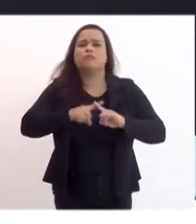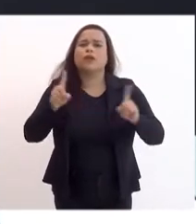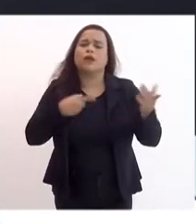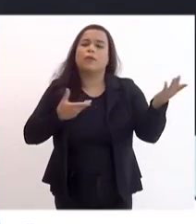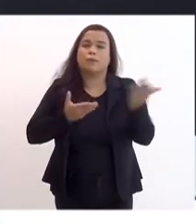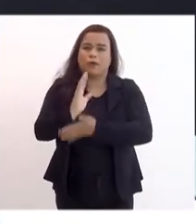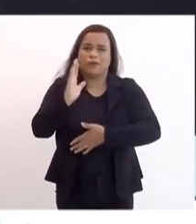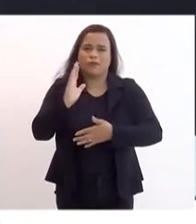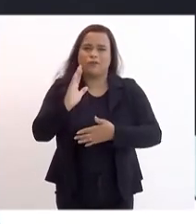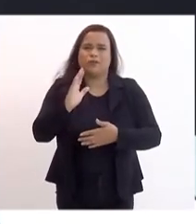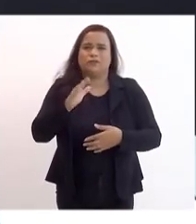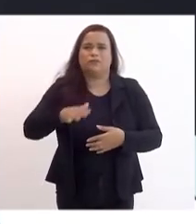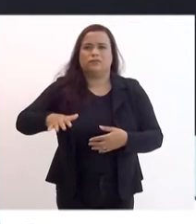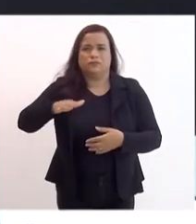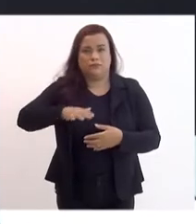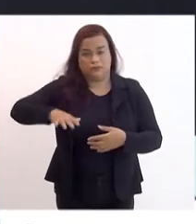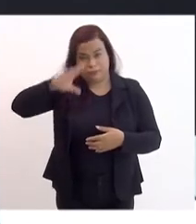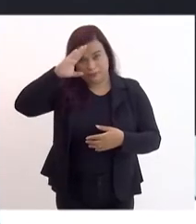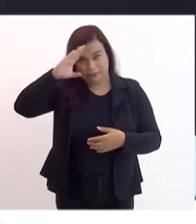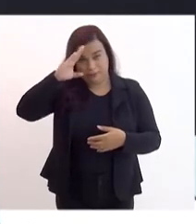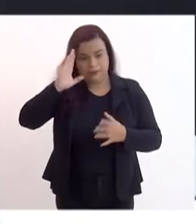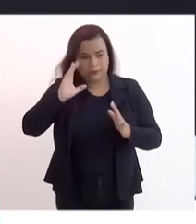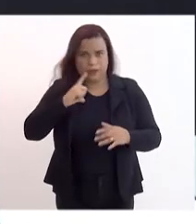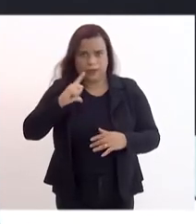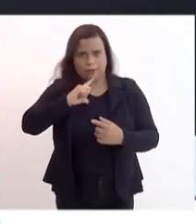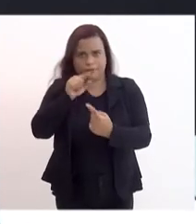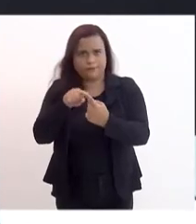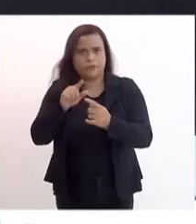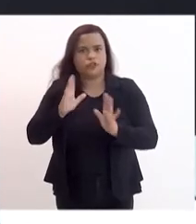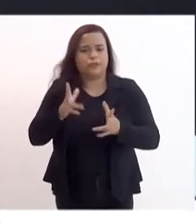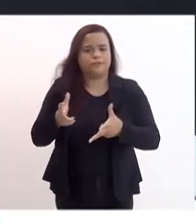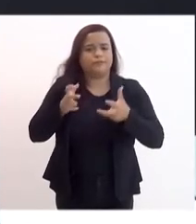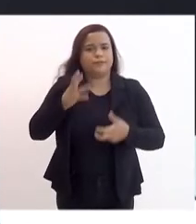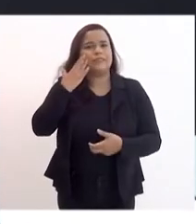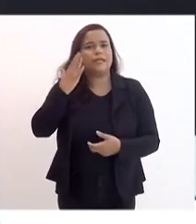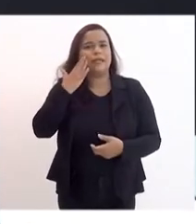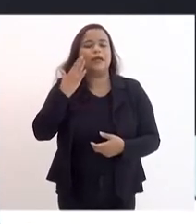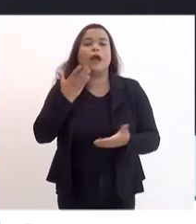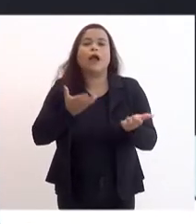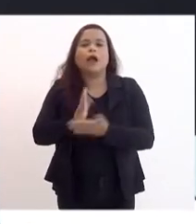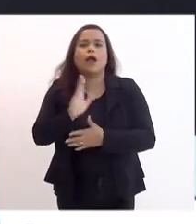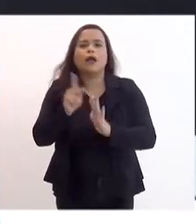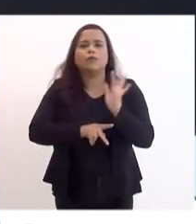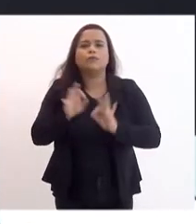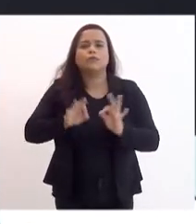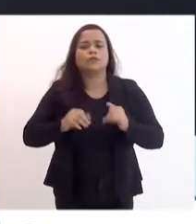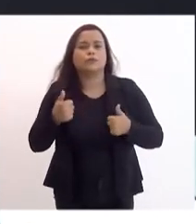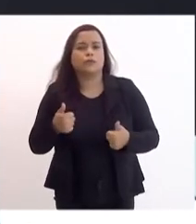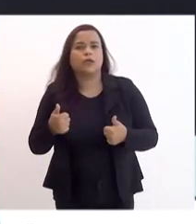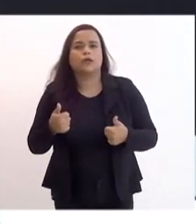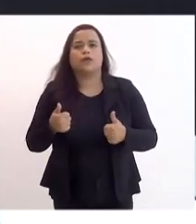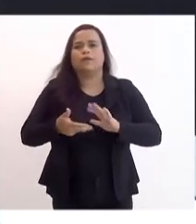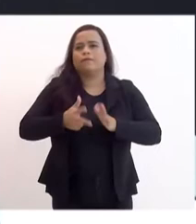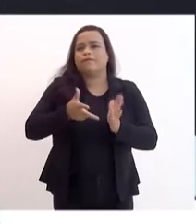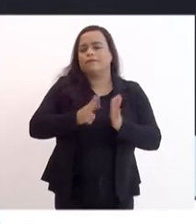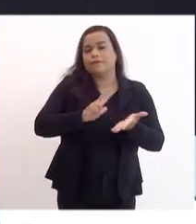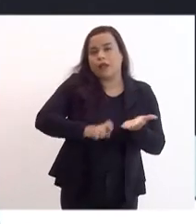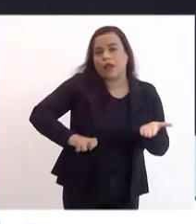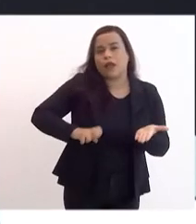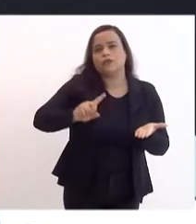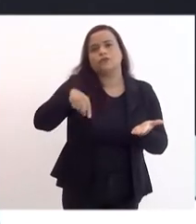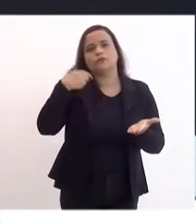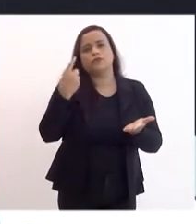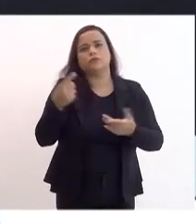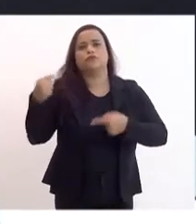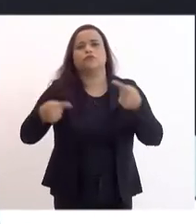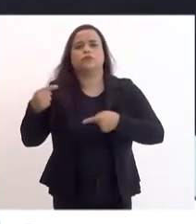aprovação manos militares, eu já sei até o caminho. A gente aprova o projeto, é vetado, depois a discussão